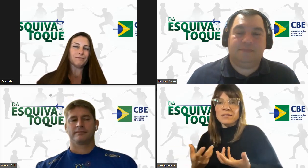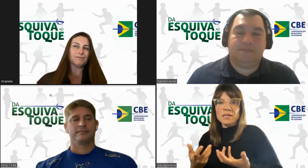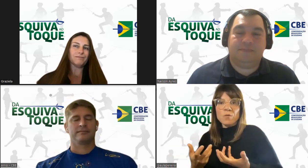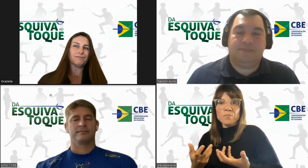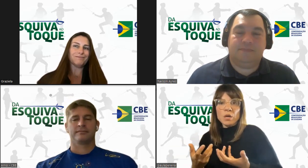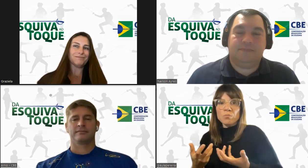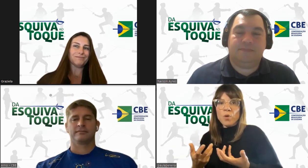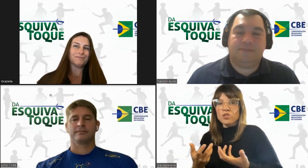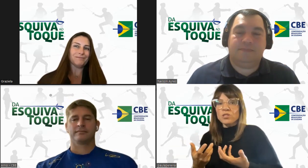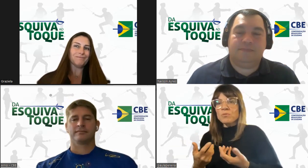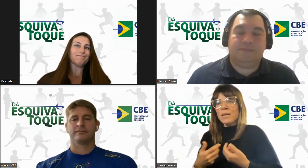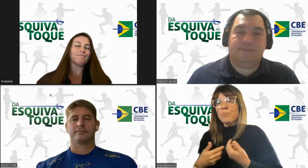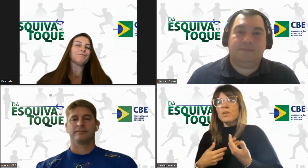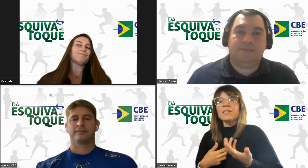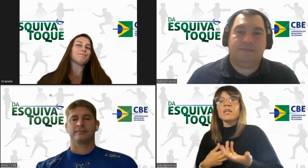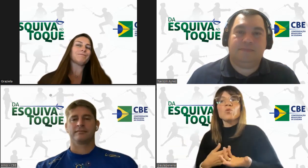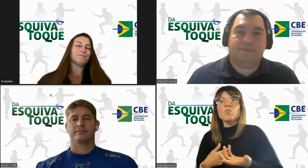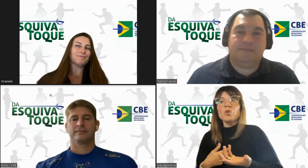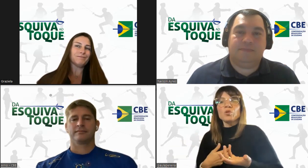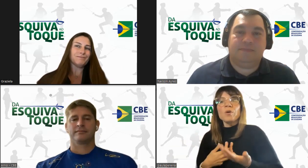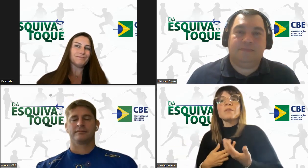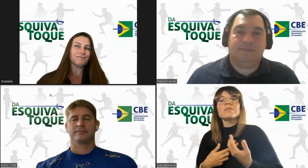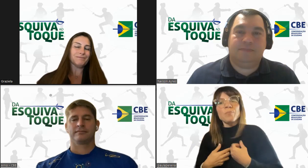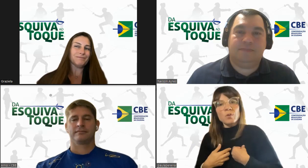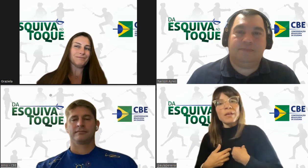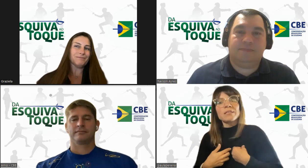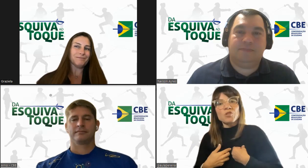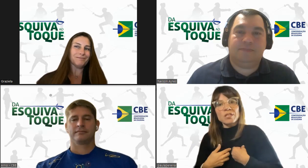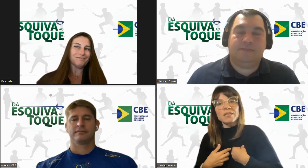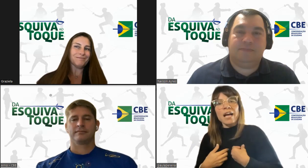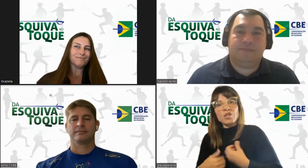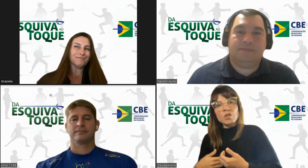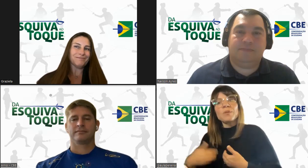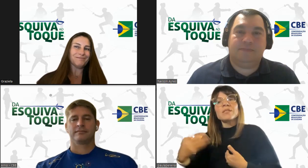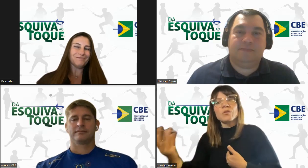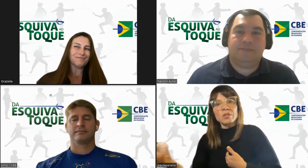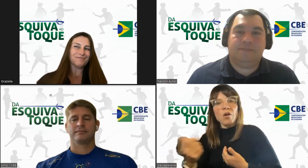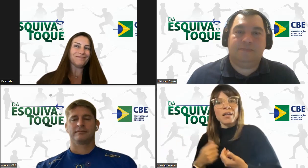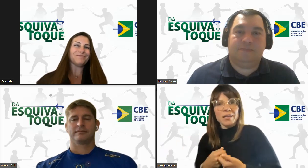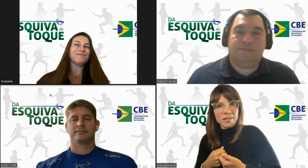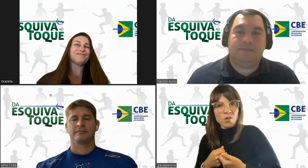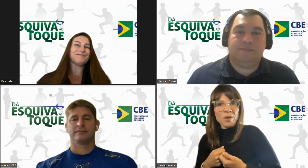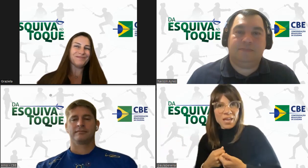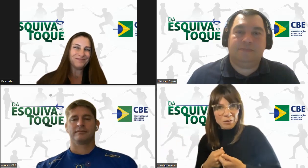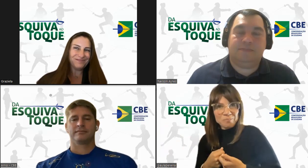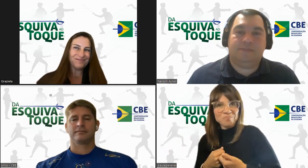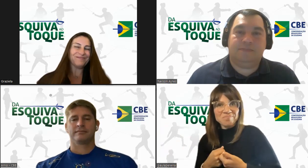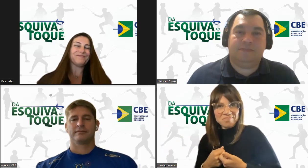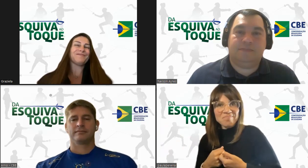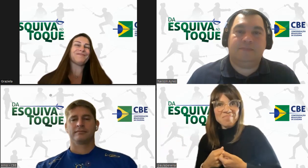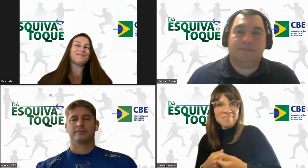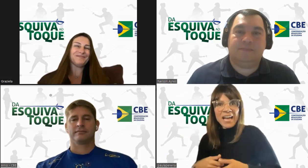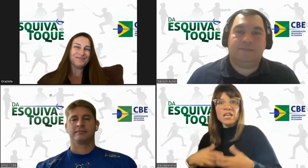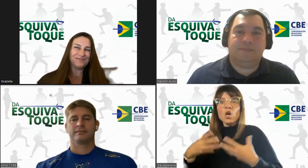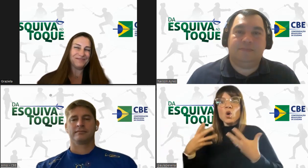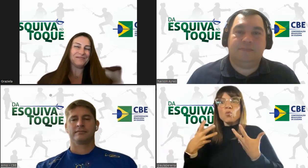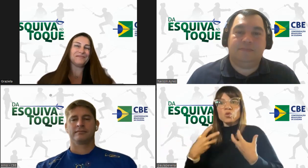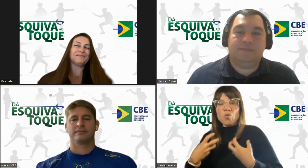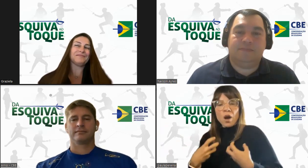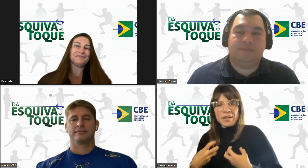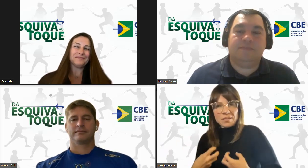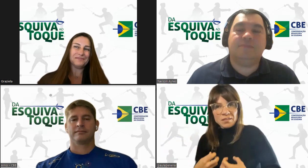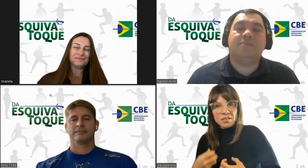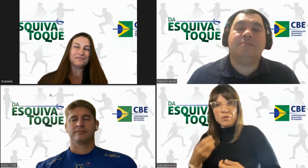ali da questão da hidratação Então pode não ser porque hidratou muito pode ser por uma questão de ansiedade que precisa toda hora ir ao banheiro né